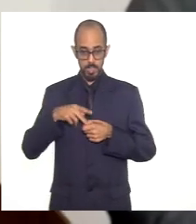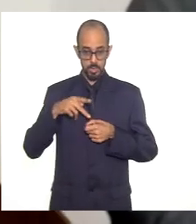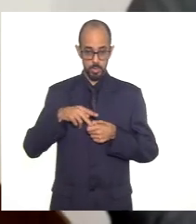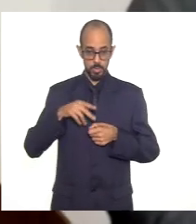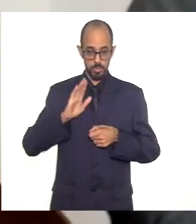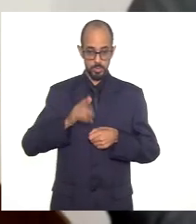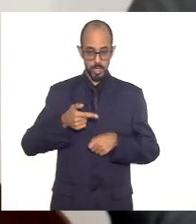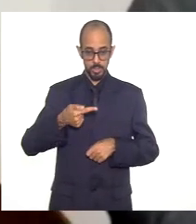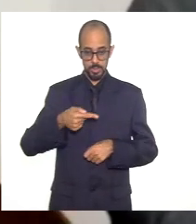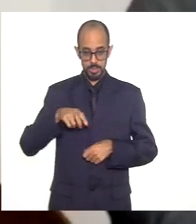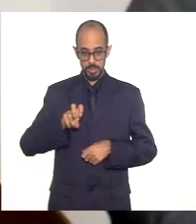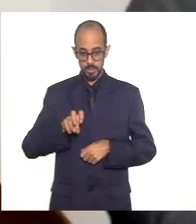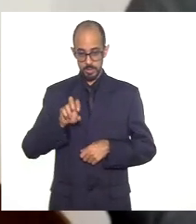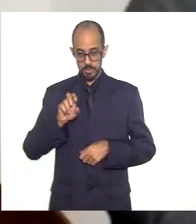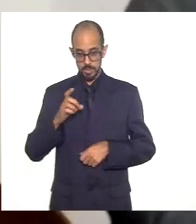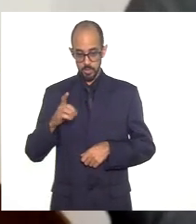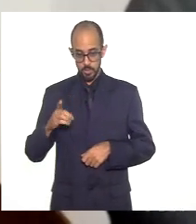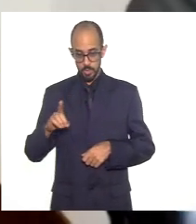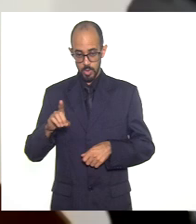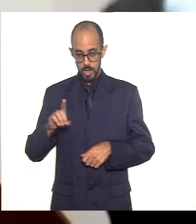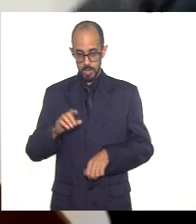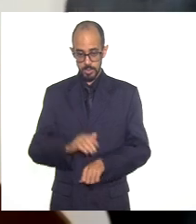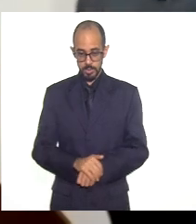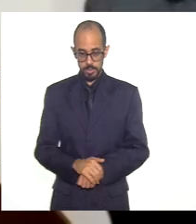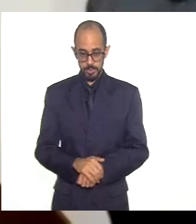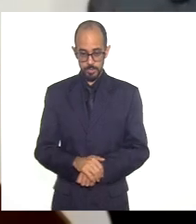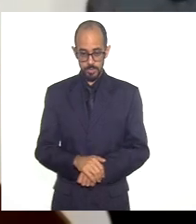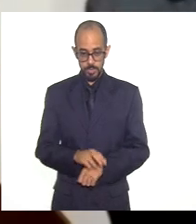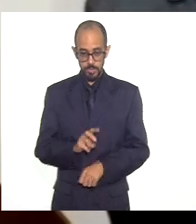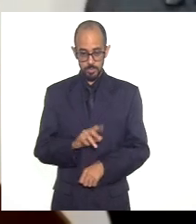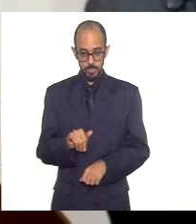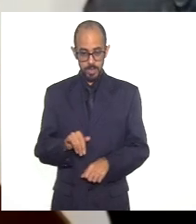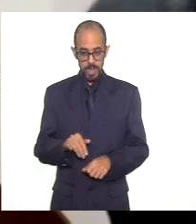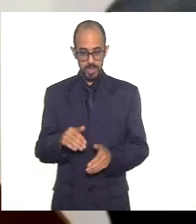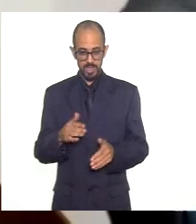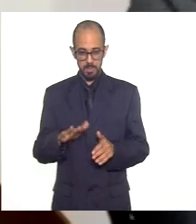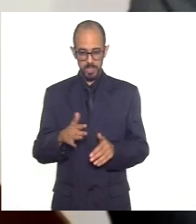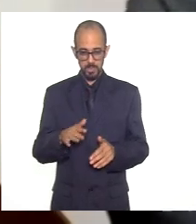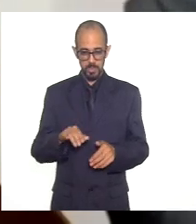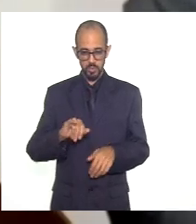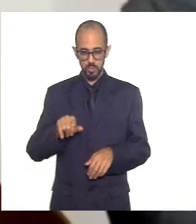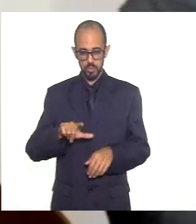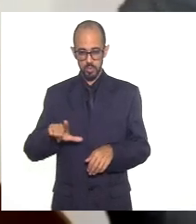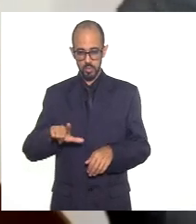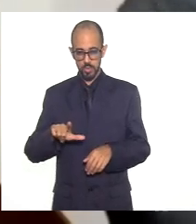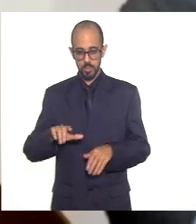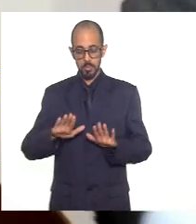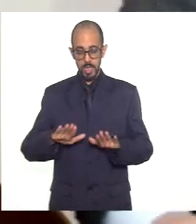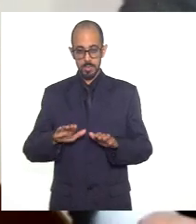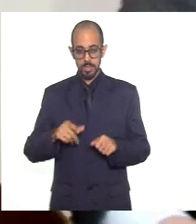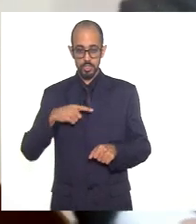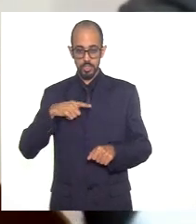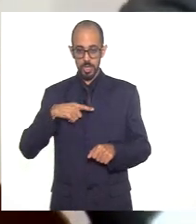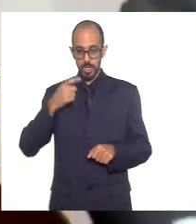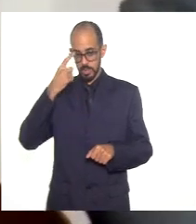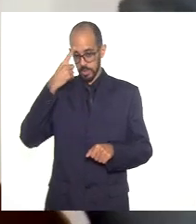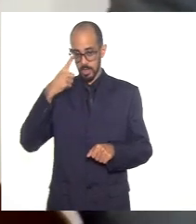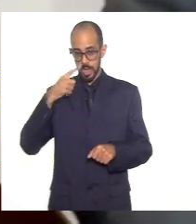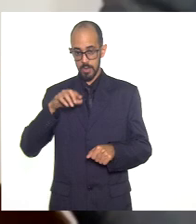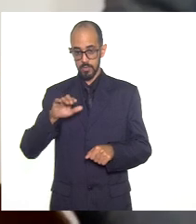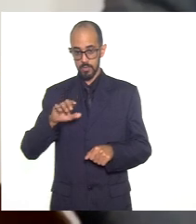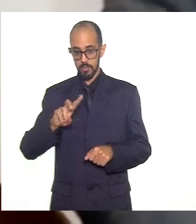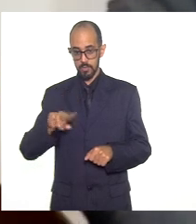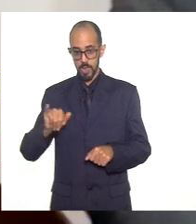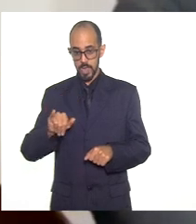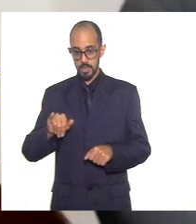dólares. Eu acho que vai um pouquinho até final de julho, depois cai um pouquinho. Mas a previsão é que possa bater 100 dólares rapidamente